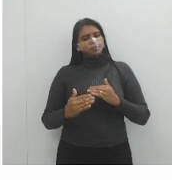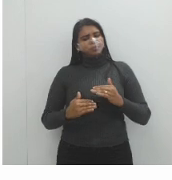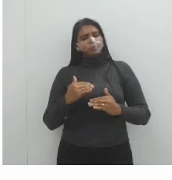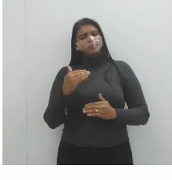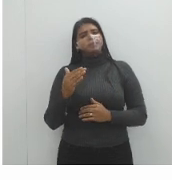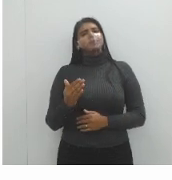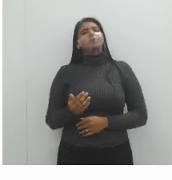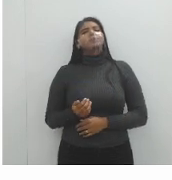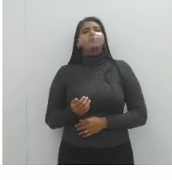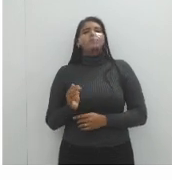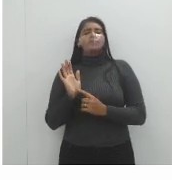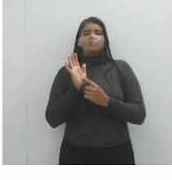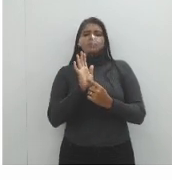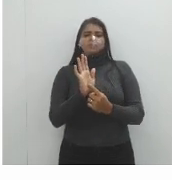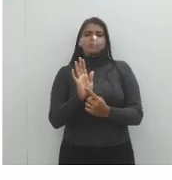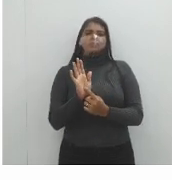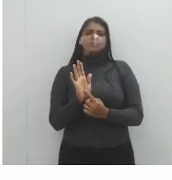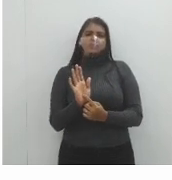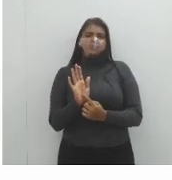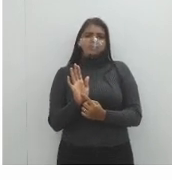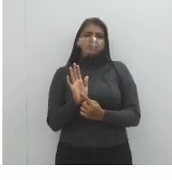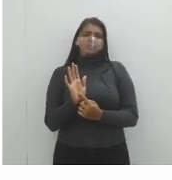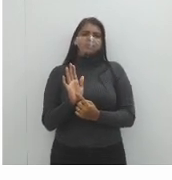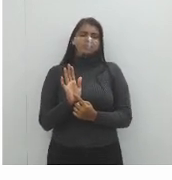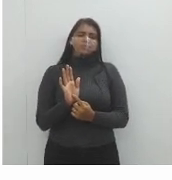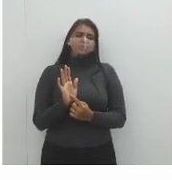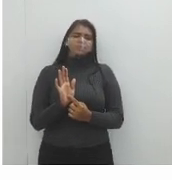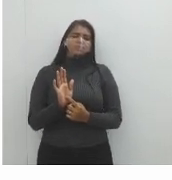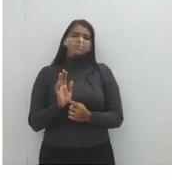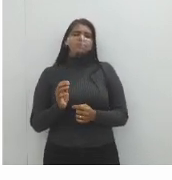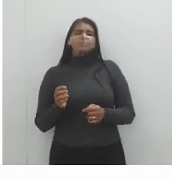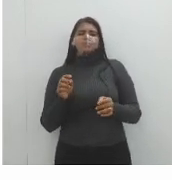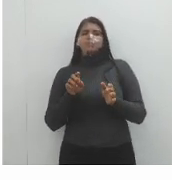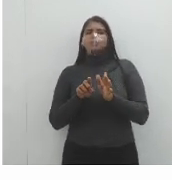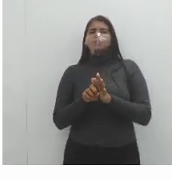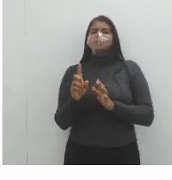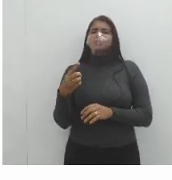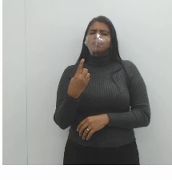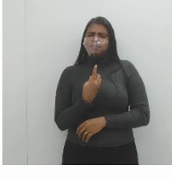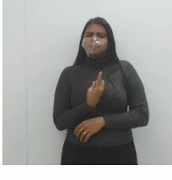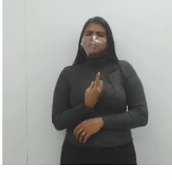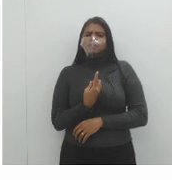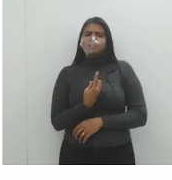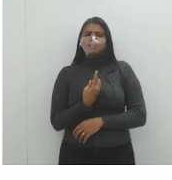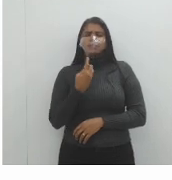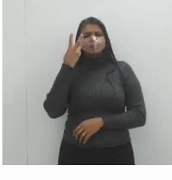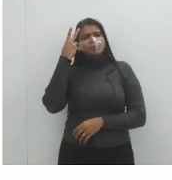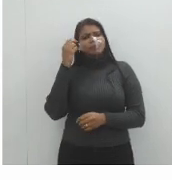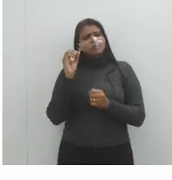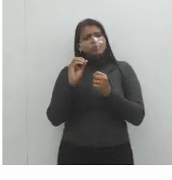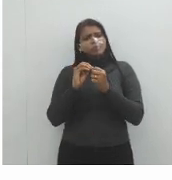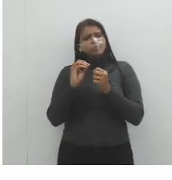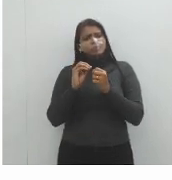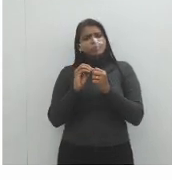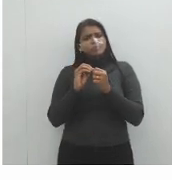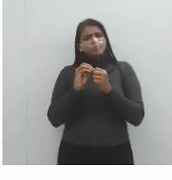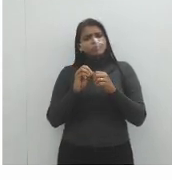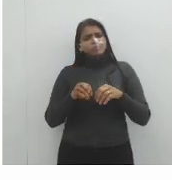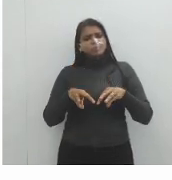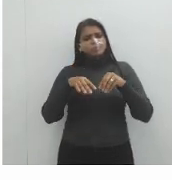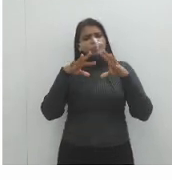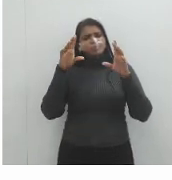aí, né? Eu trago realmente esse questionamento. Somos mesmo feitos de pó, de poeira